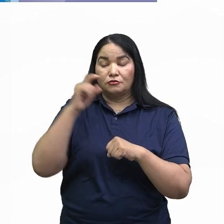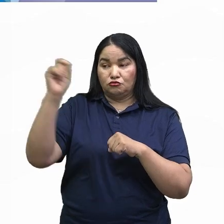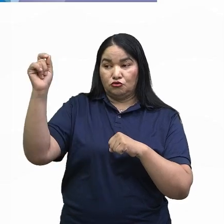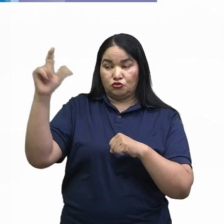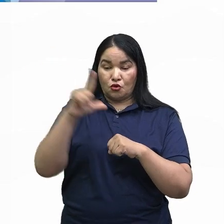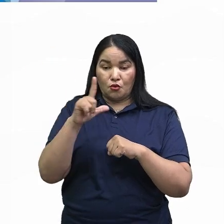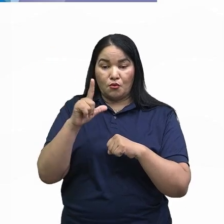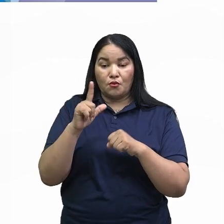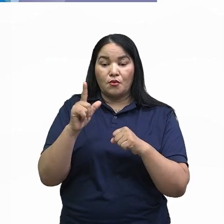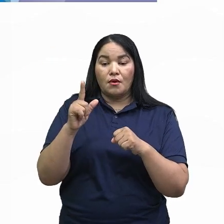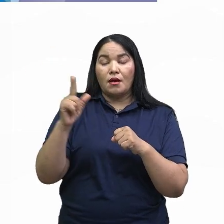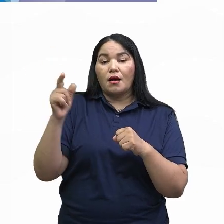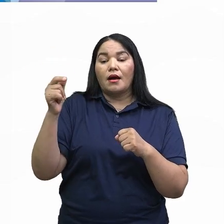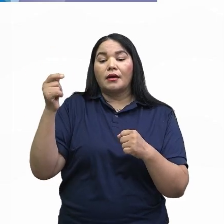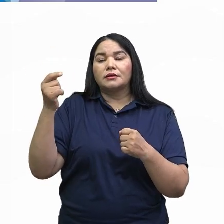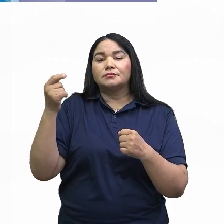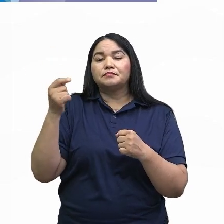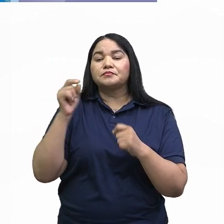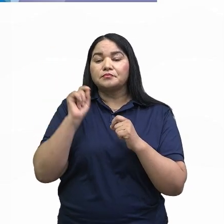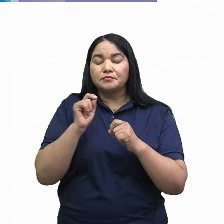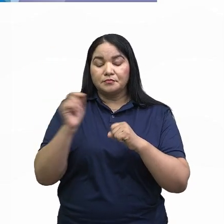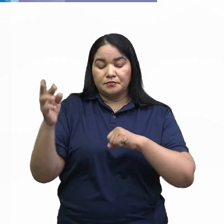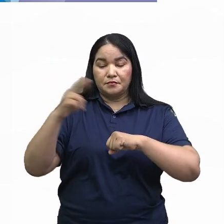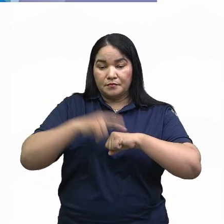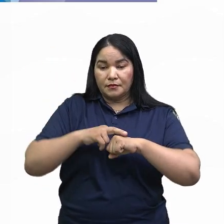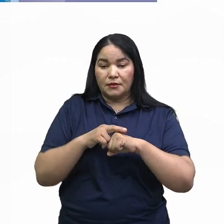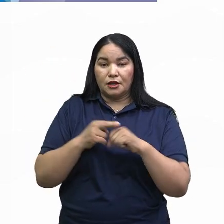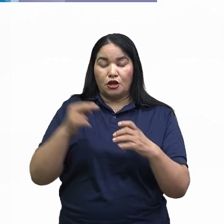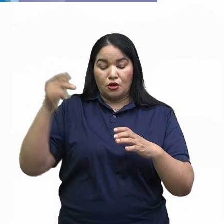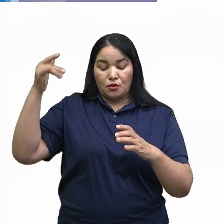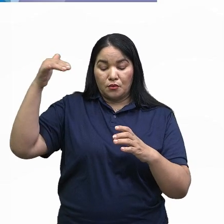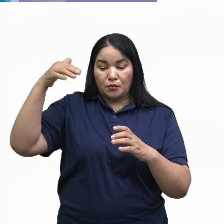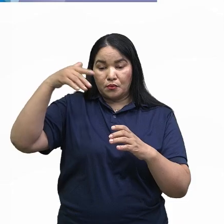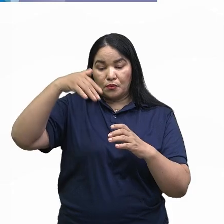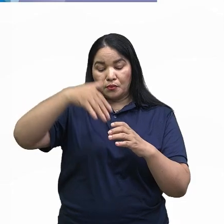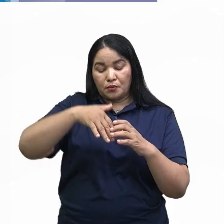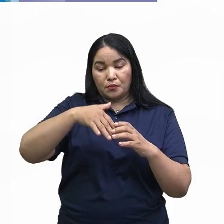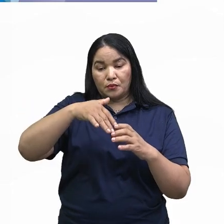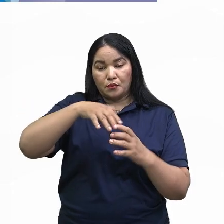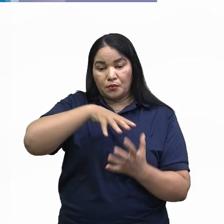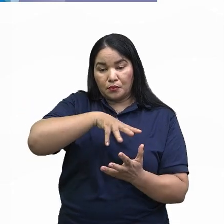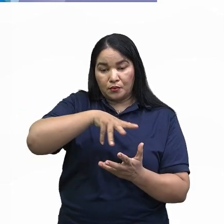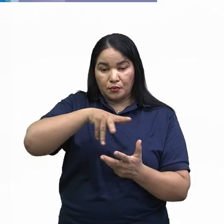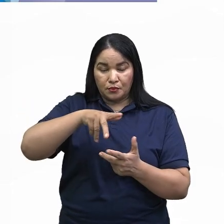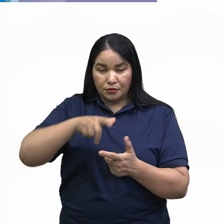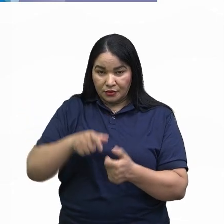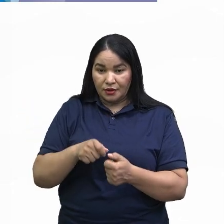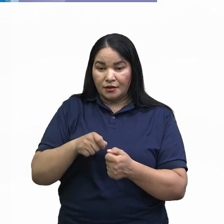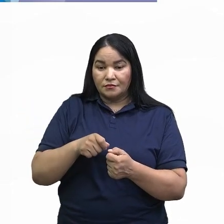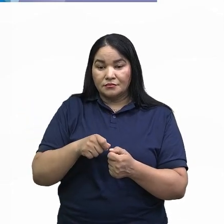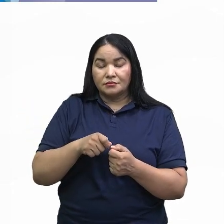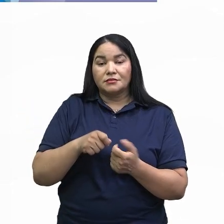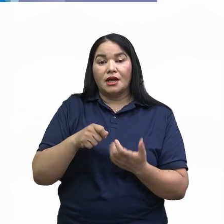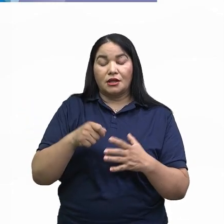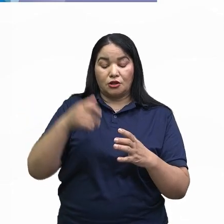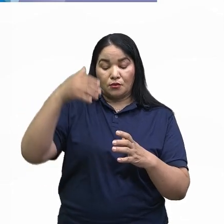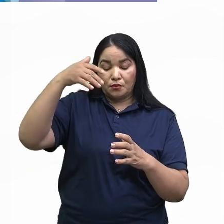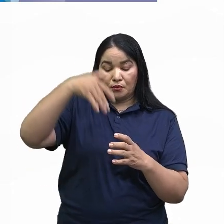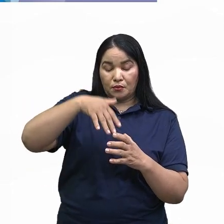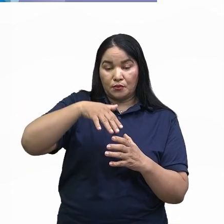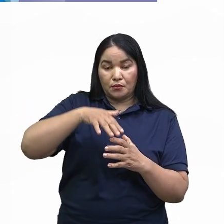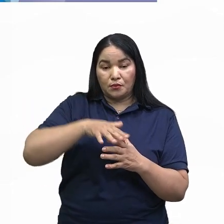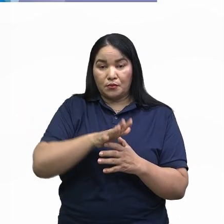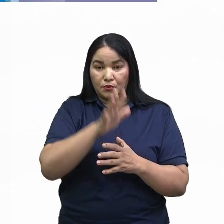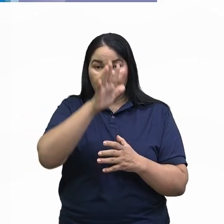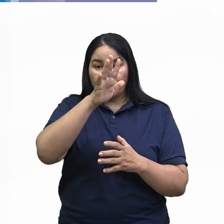radiação que passa pela atmosfera e chega até a superfície terrestre. A gente sabe que uma parte é refletida e retorna,